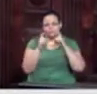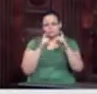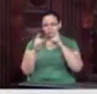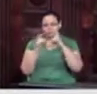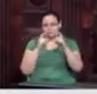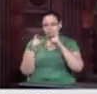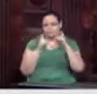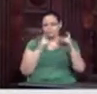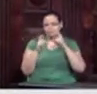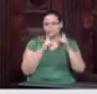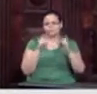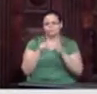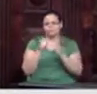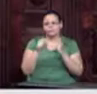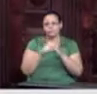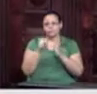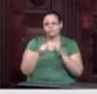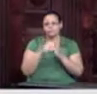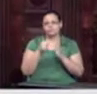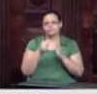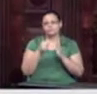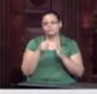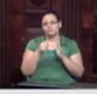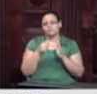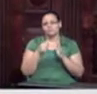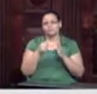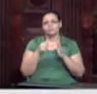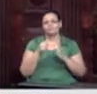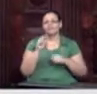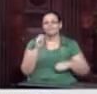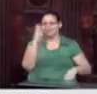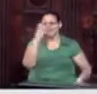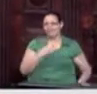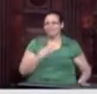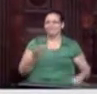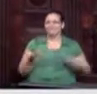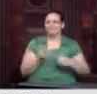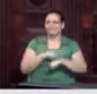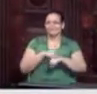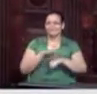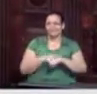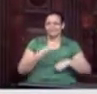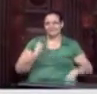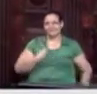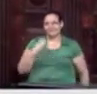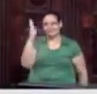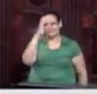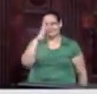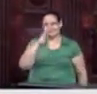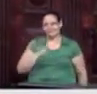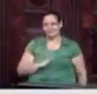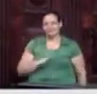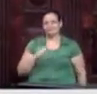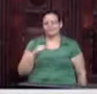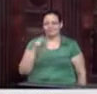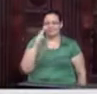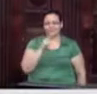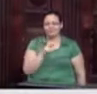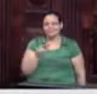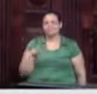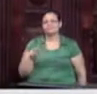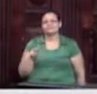debater, em primeiro lugar, a gravidade do momento em que vivemos no Brasil. A gente está